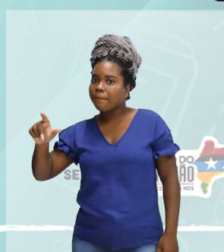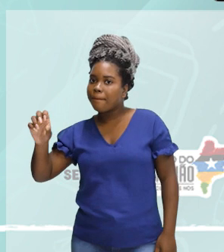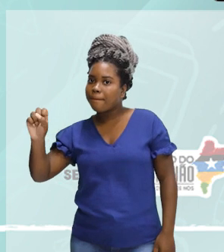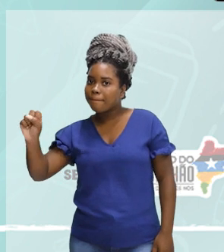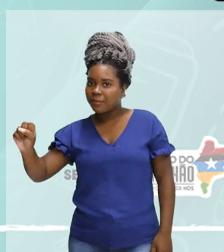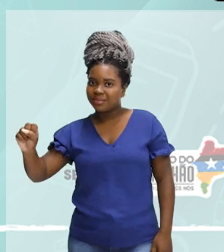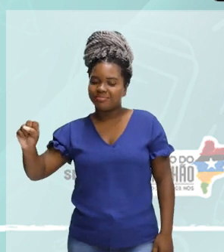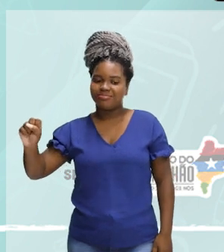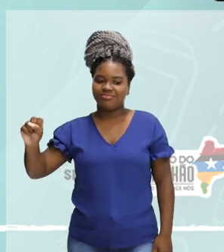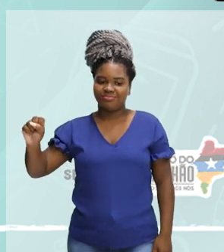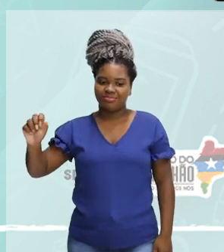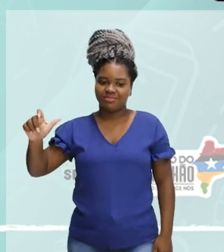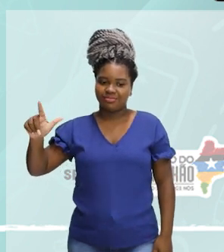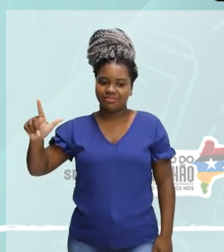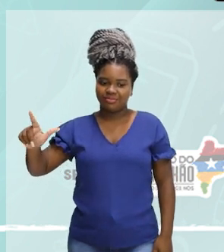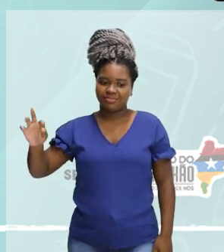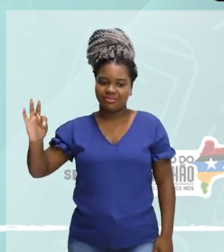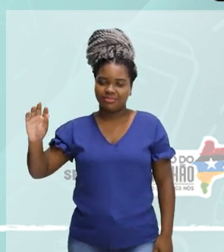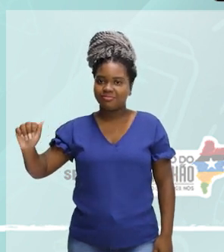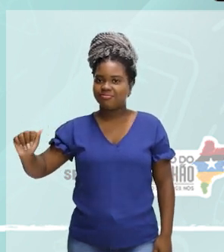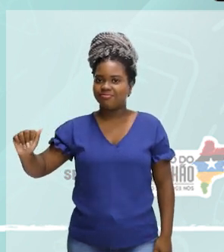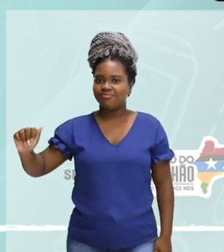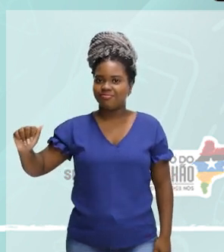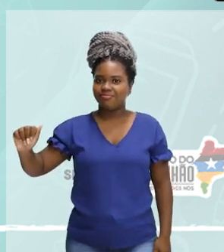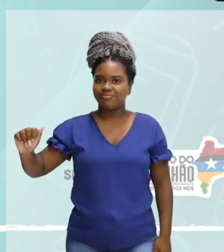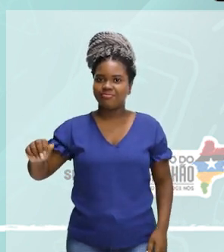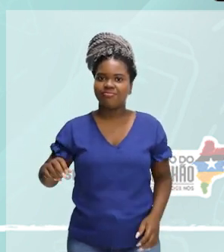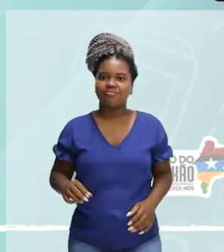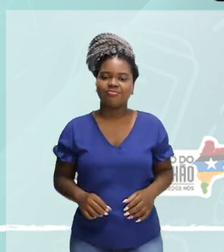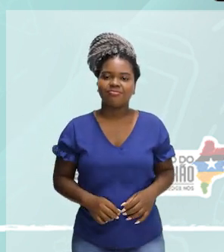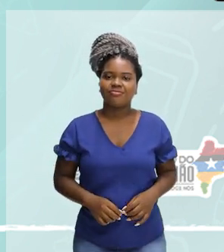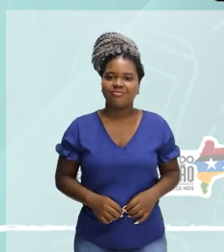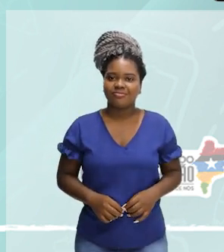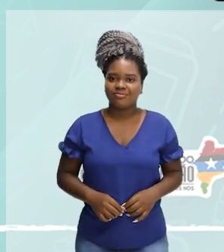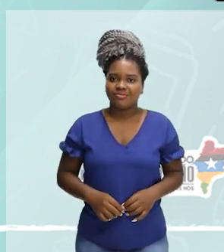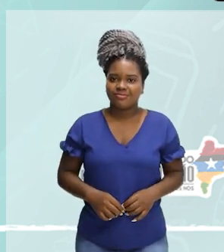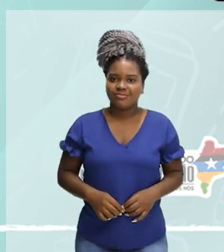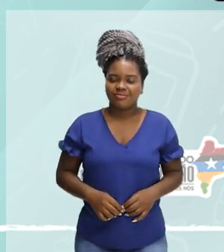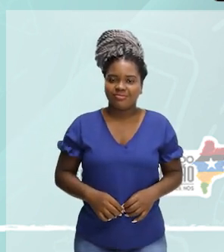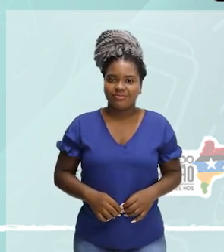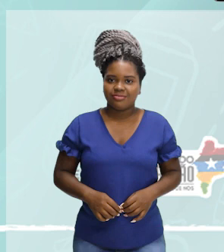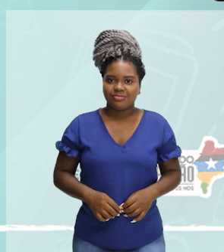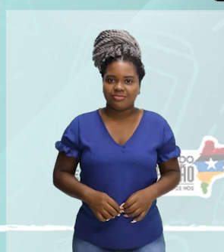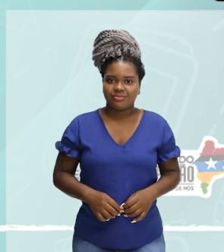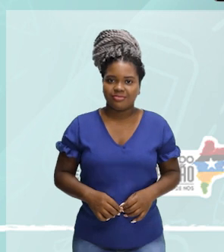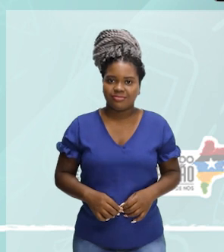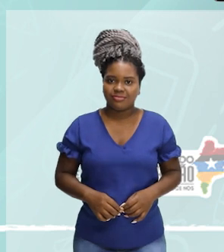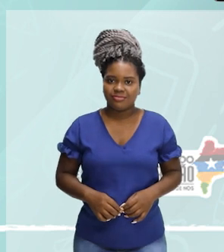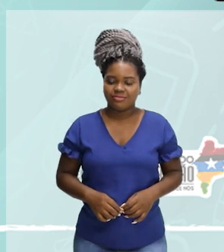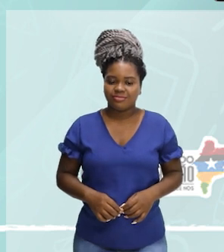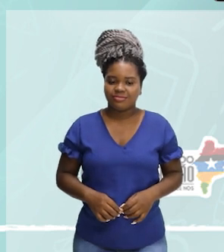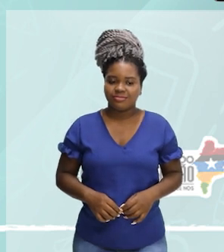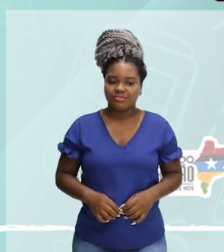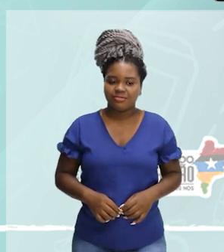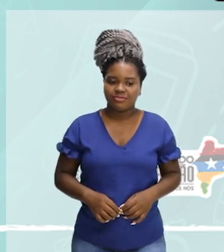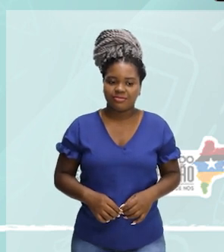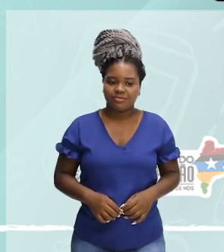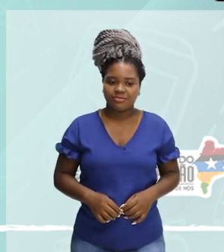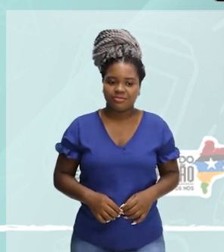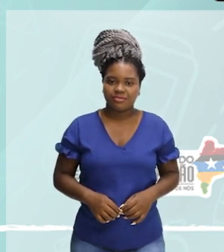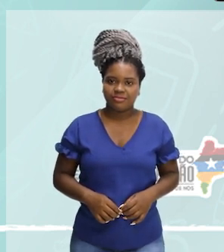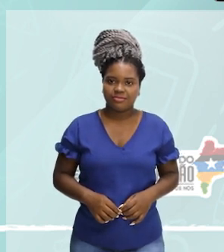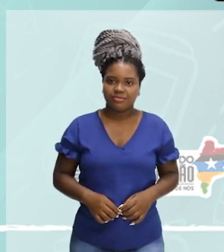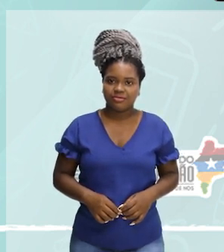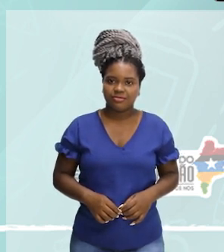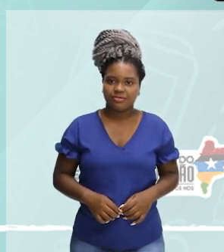su clase. Ella es la más alta de su classe. Então, ela é a mais alta